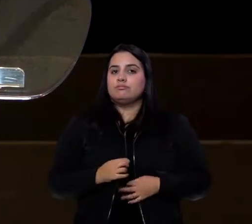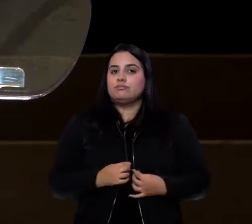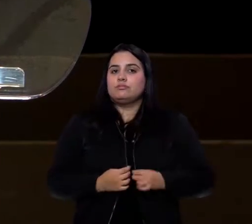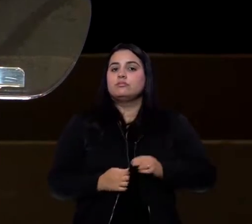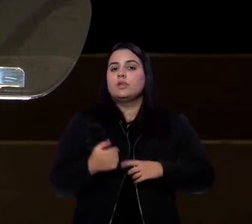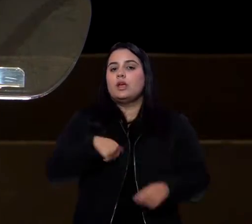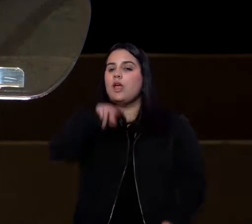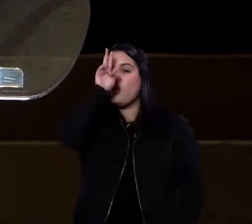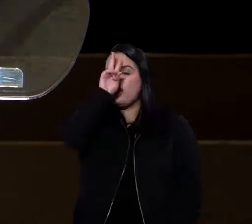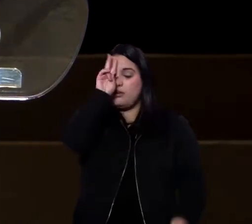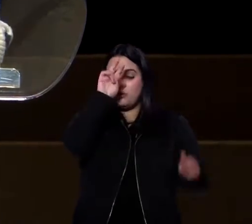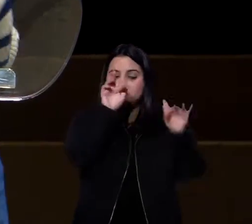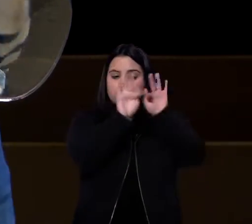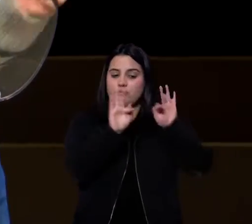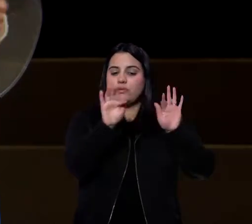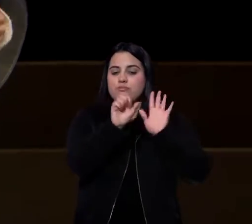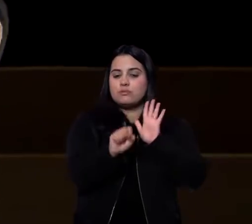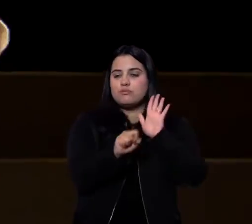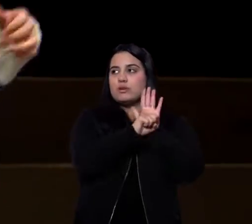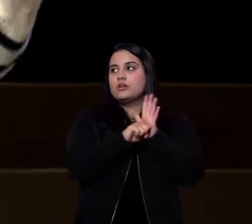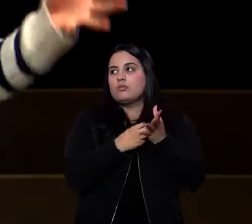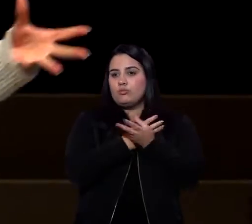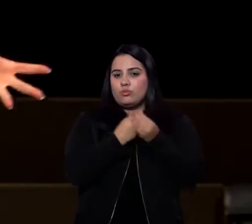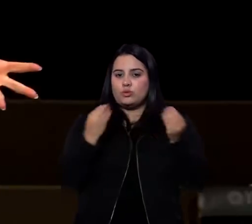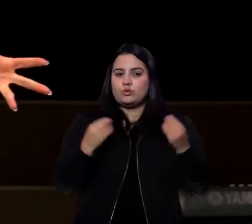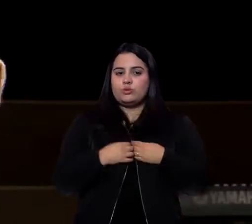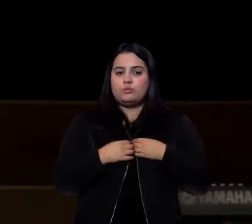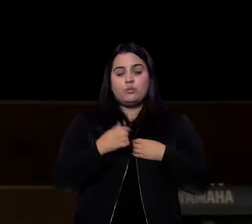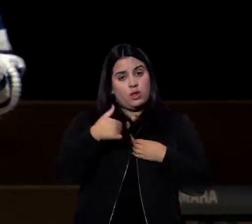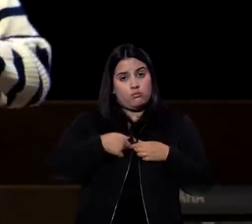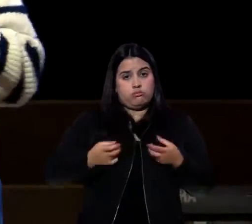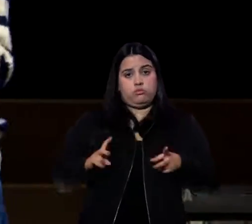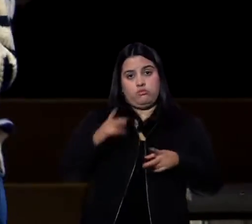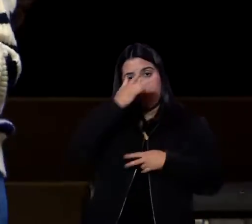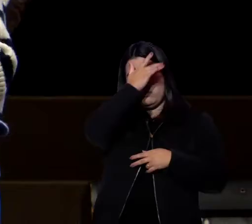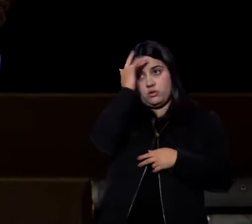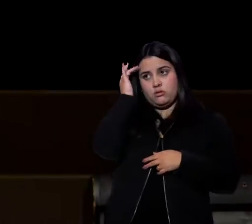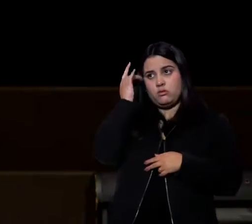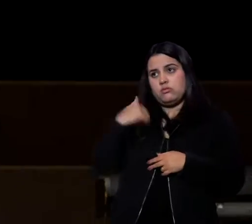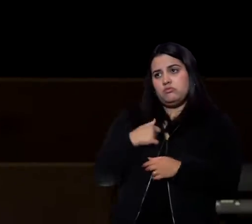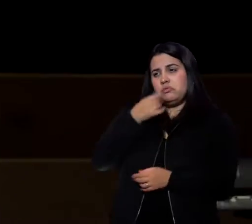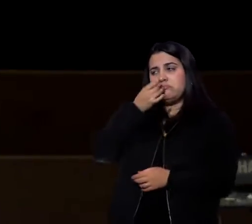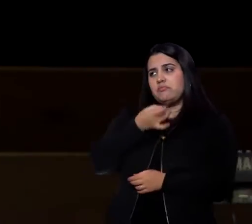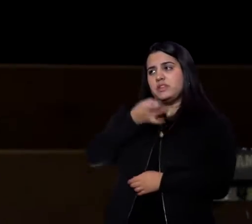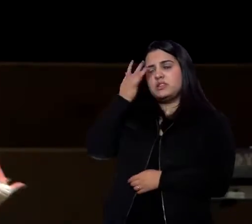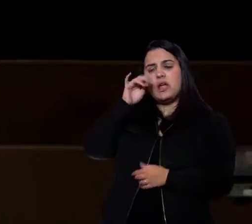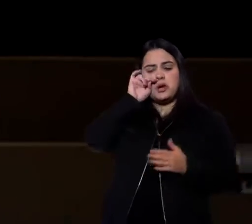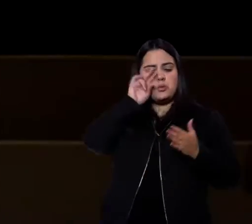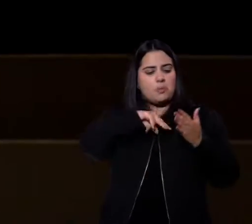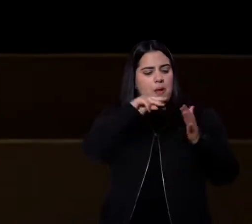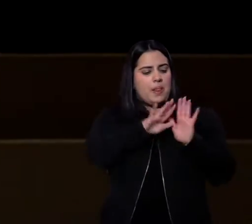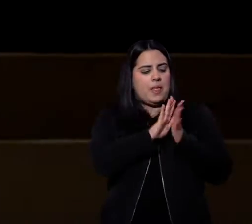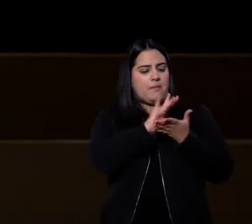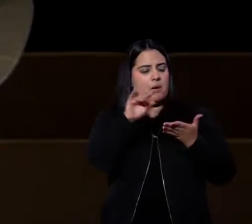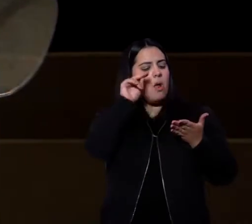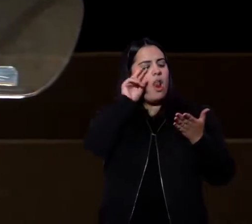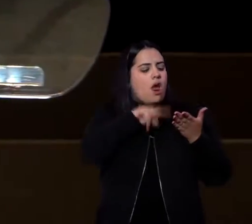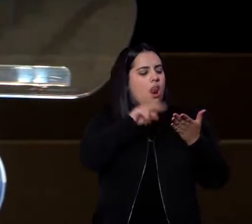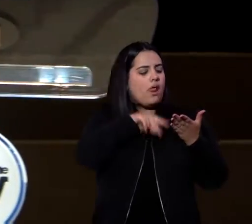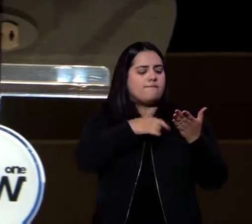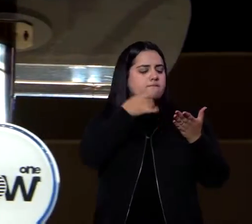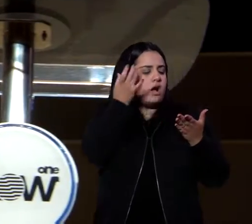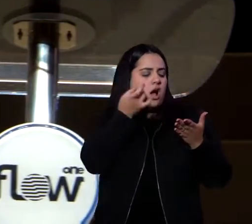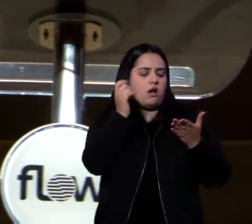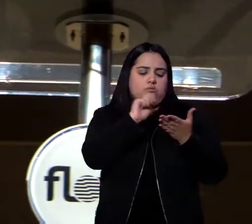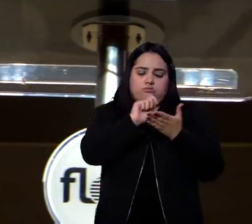Eu lembro que isso me marcou bastante, assim. Eu sempre fui uma pessoa que eu tinha muita facilidade para ler a Bíblia e, tipo, anotar lá as coisas